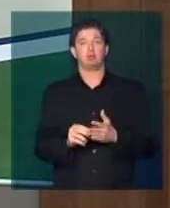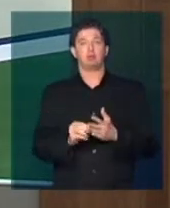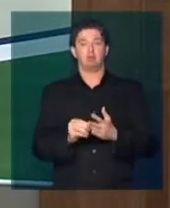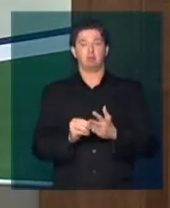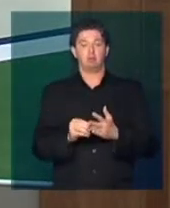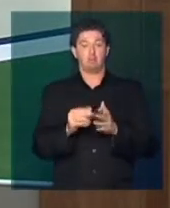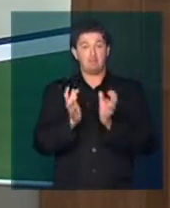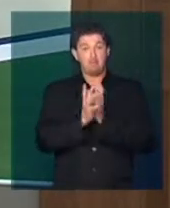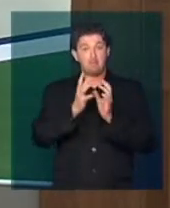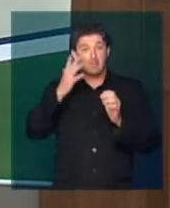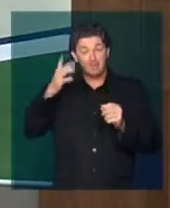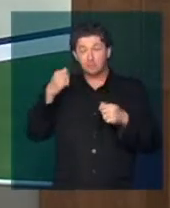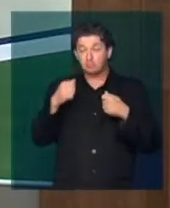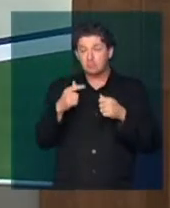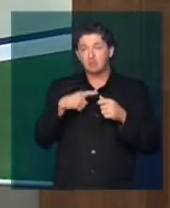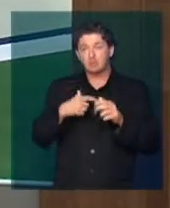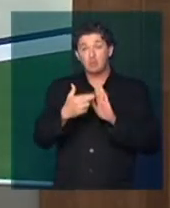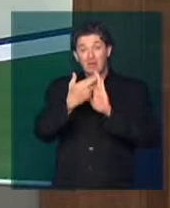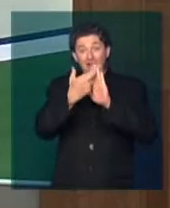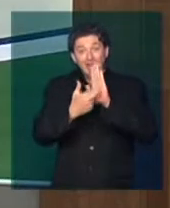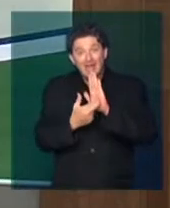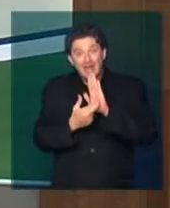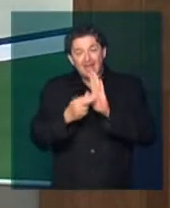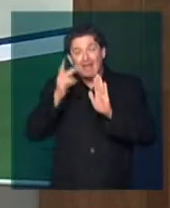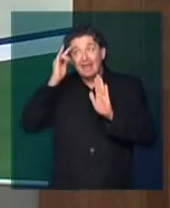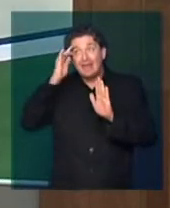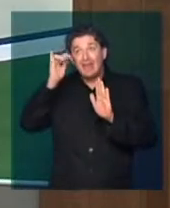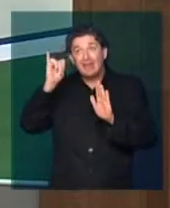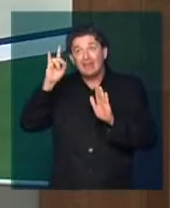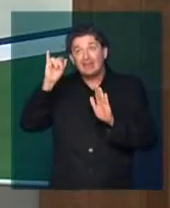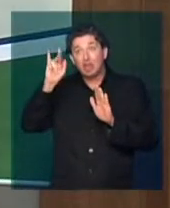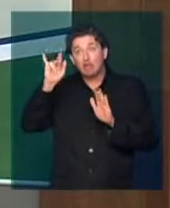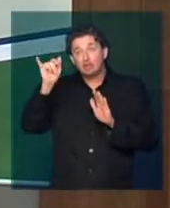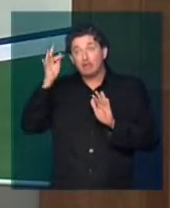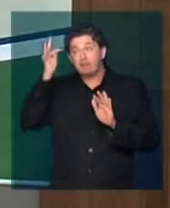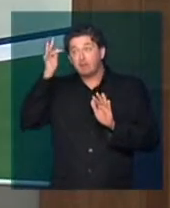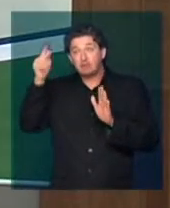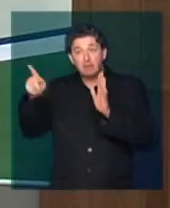partidos políticos têm que ter uma doutrina, têm que ter uma ideologia, têm que ter uma filosofia